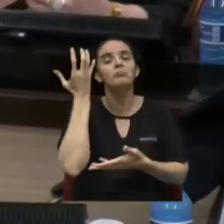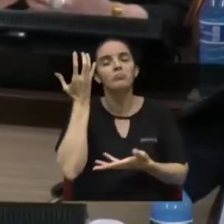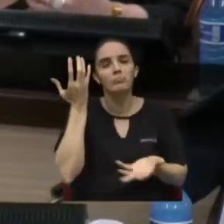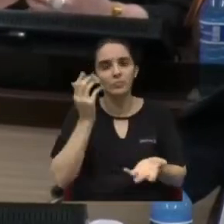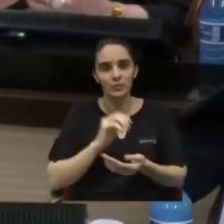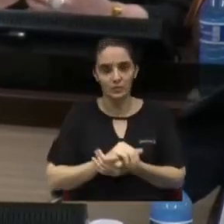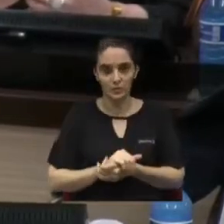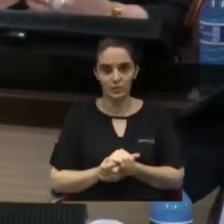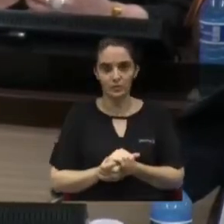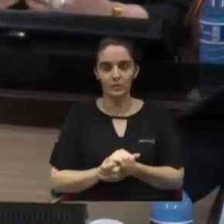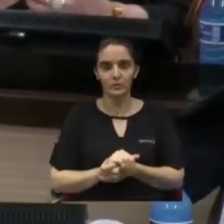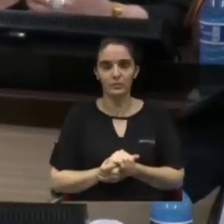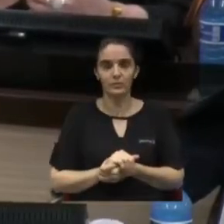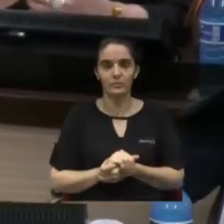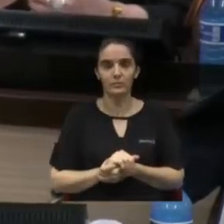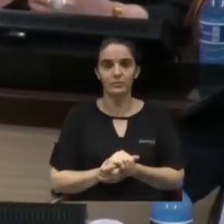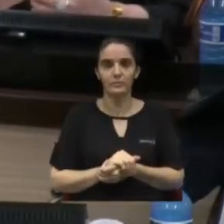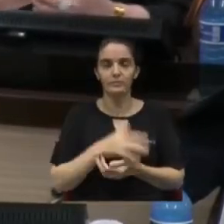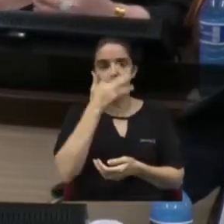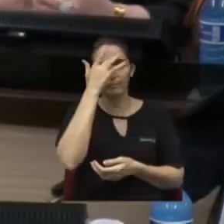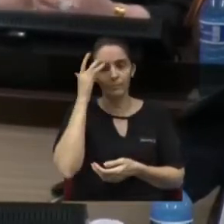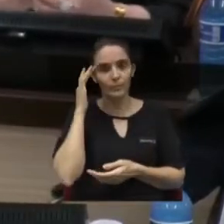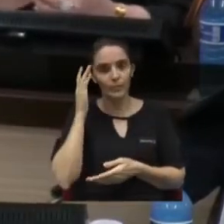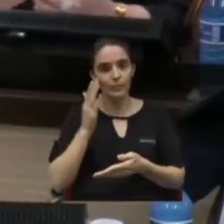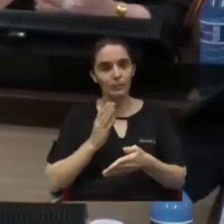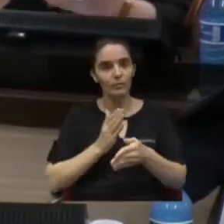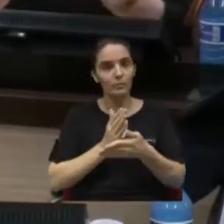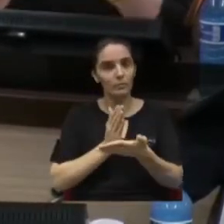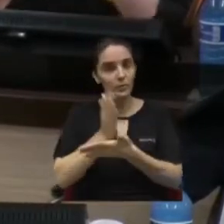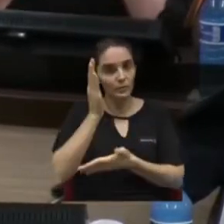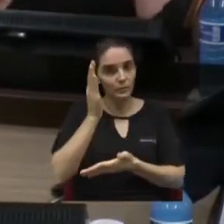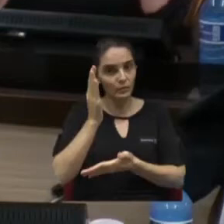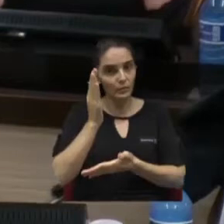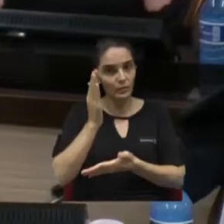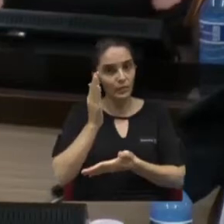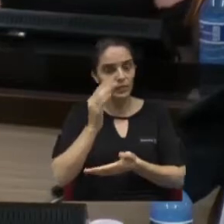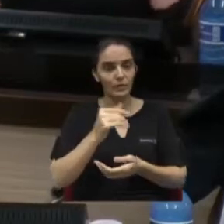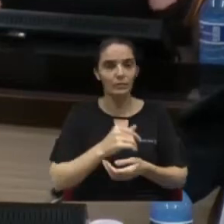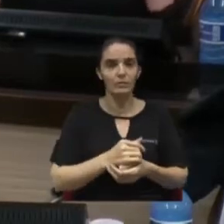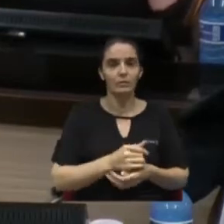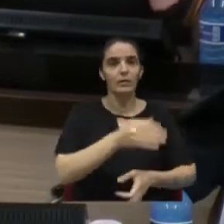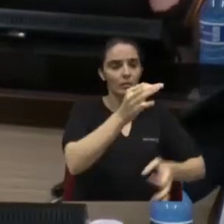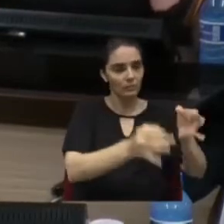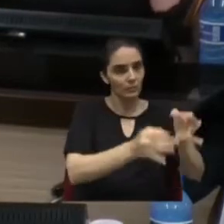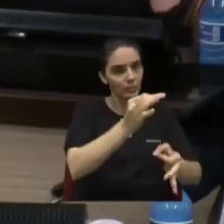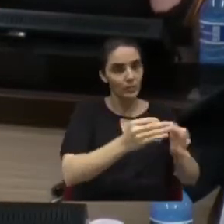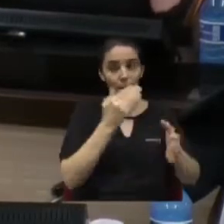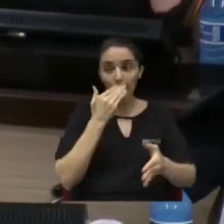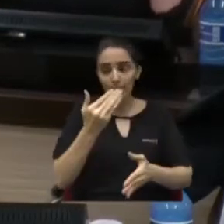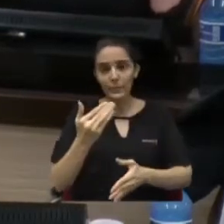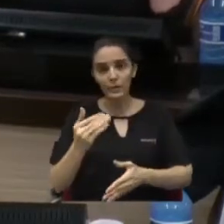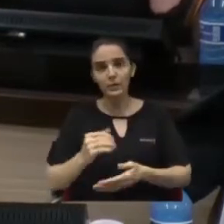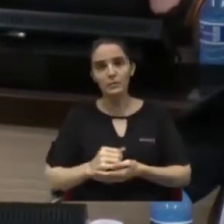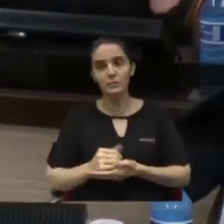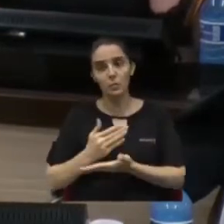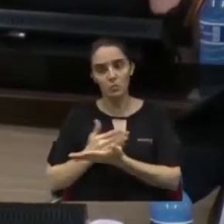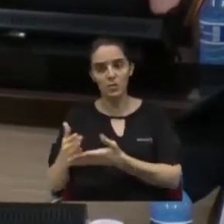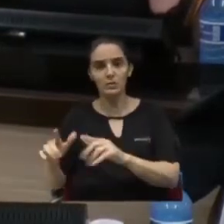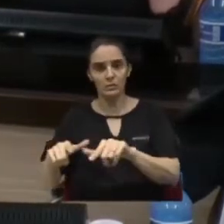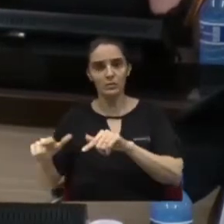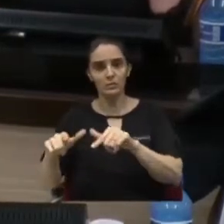acontece? Aquela pessoa que passou, ela entra na justiça pedindo direito à vaga. E daí, entre